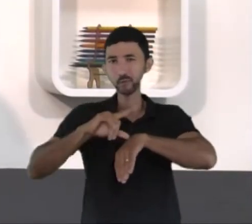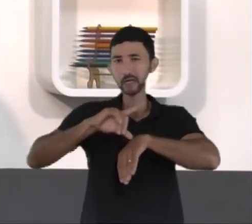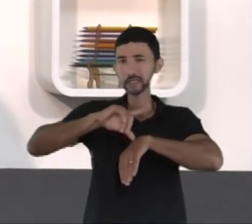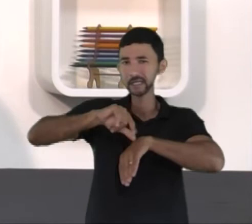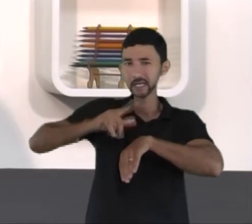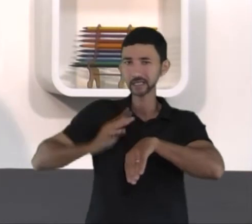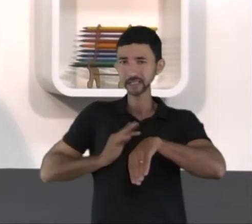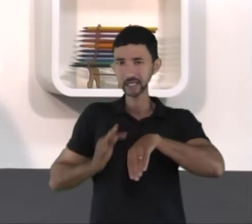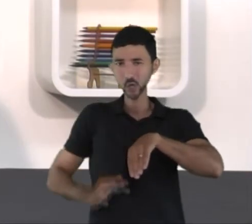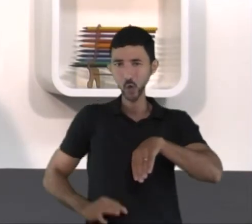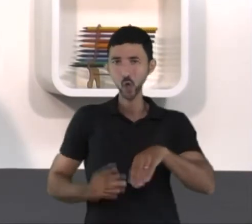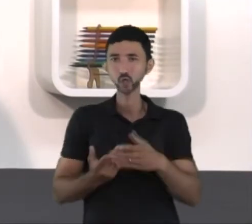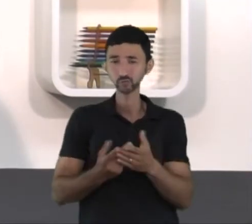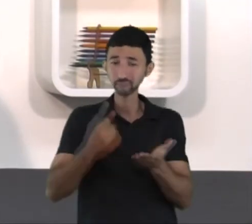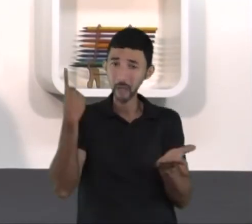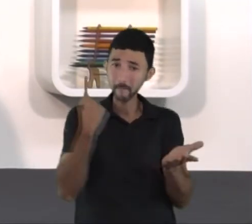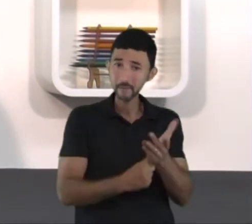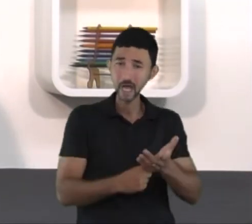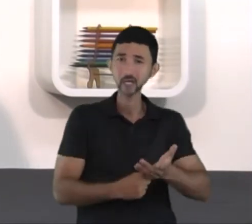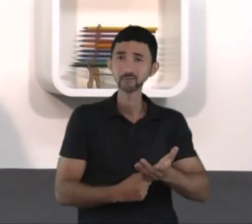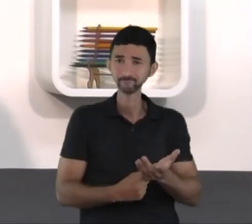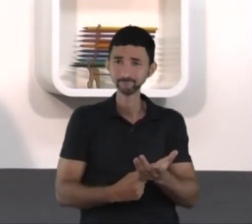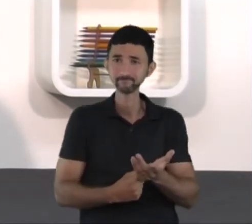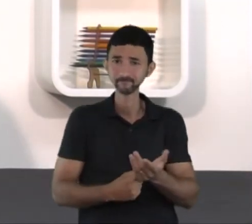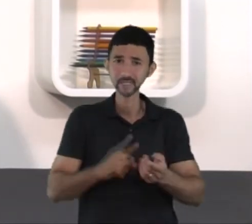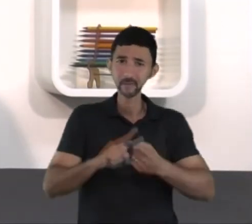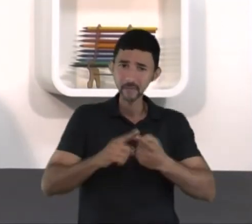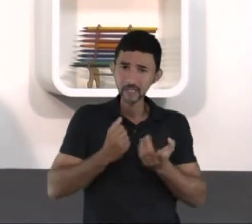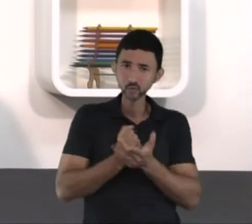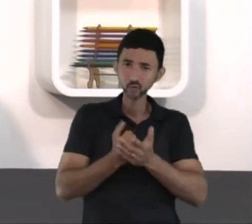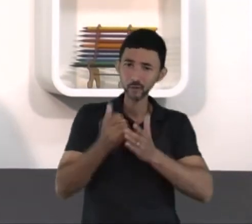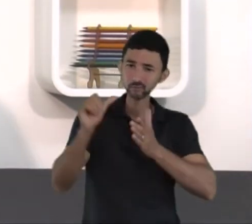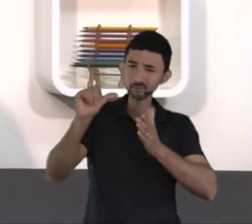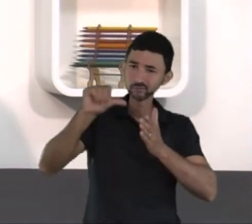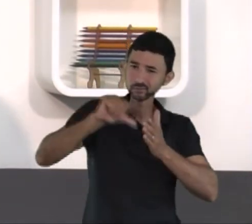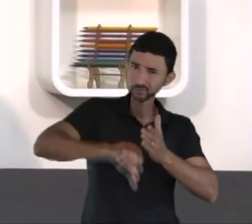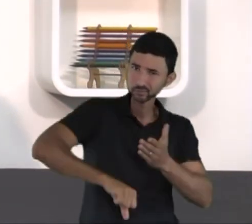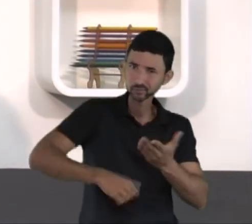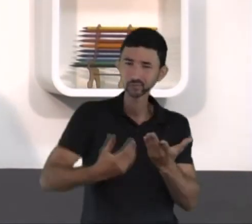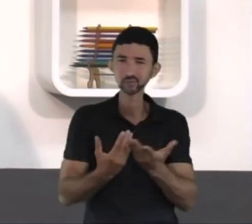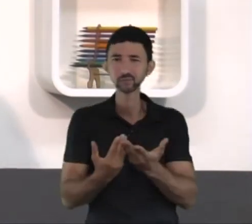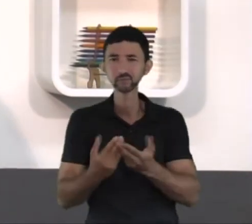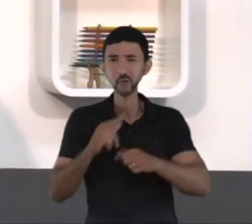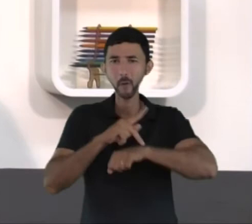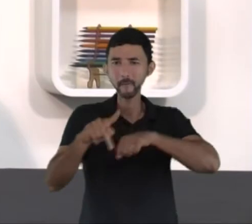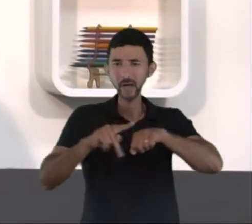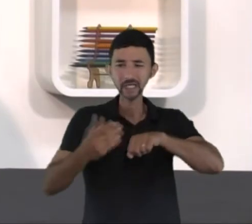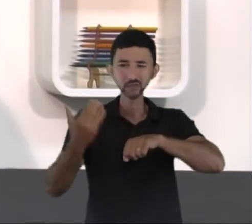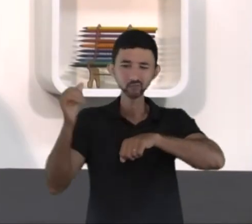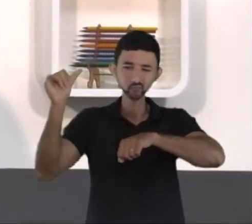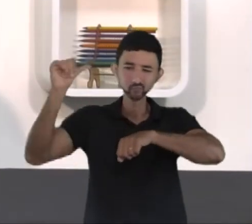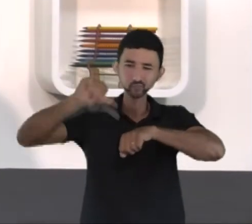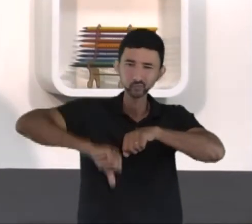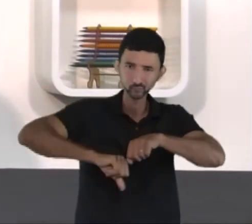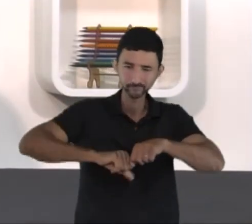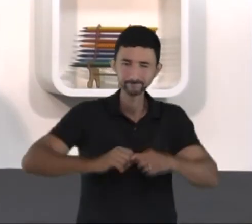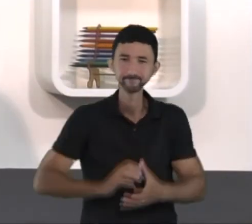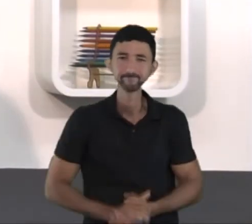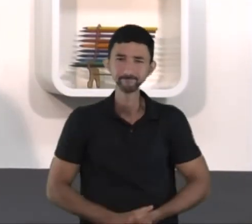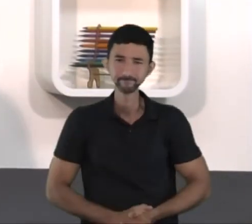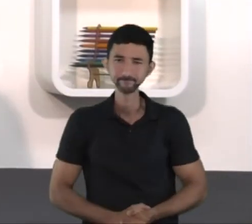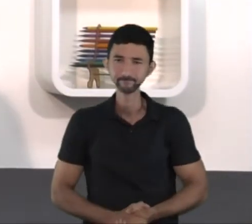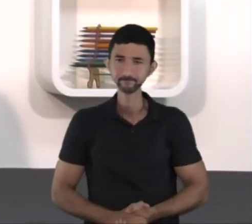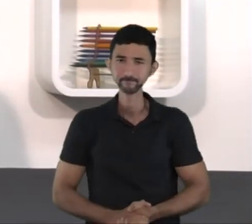tecnológicos. Isso é um fato marcante. Isso, inclusive, contribuiu para a decadência da União Soviética lá no final da década de 1980. Tá